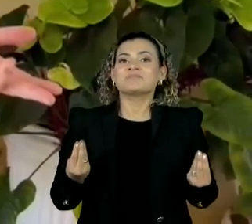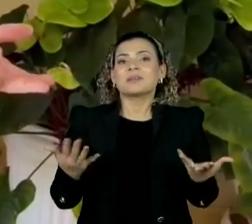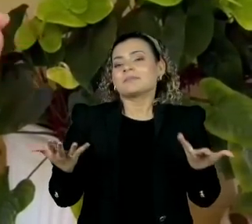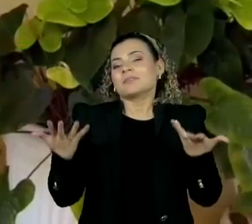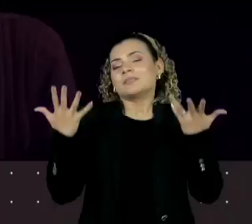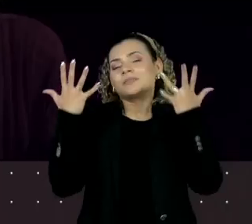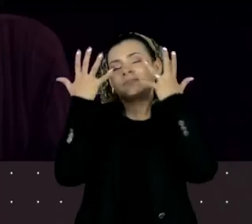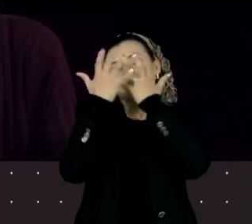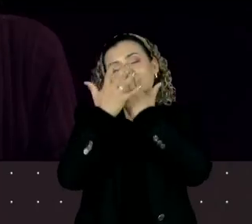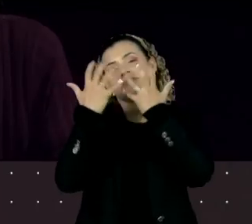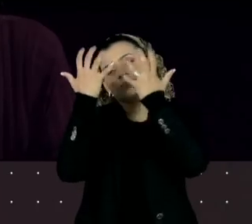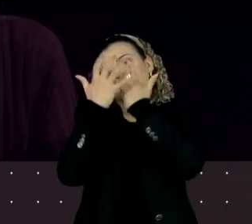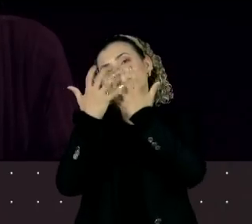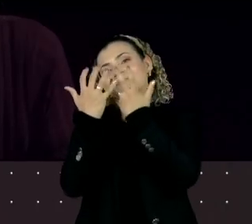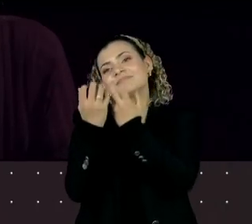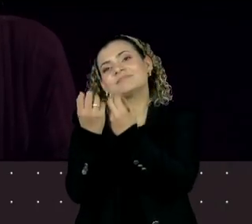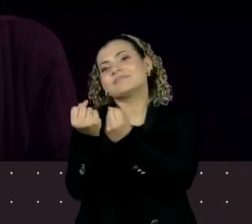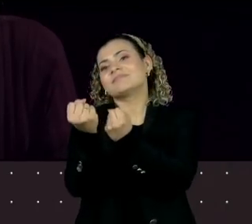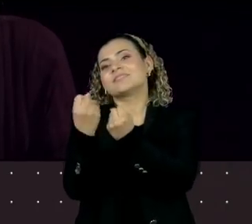encantadora